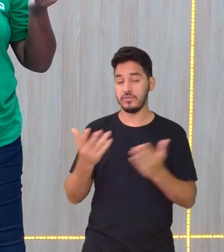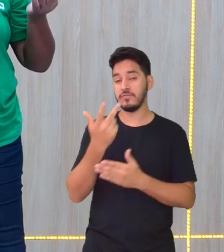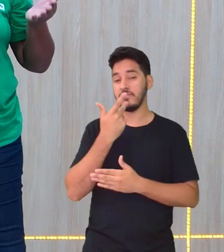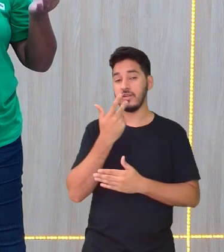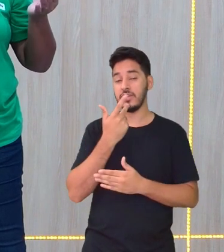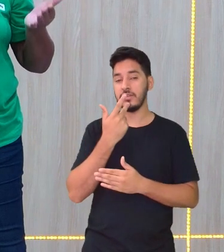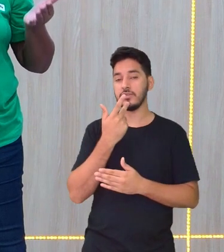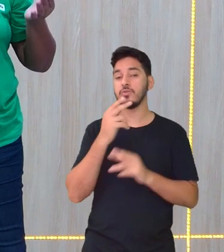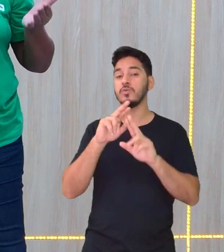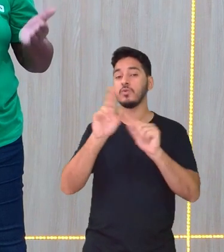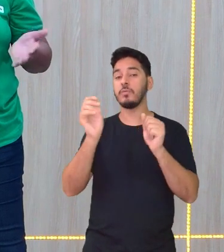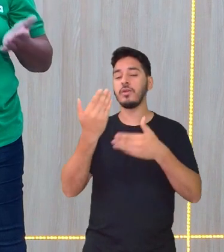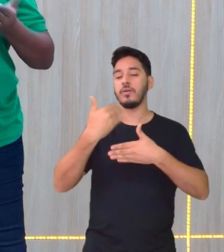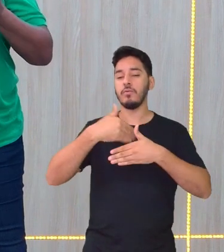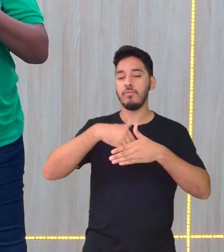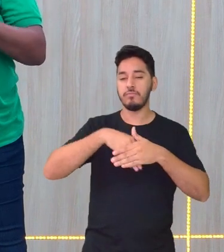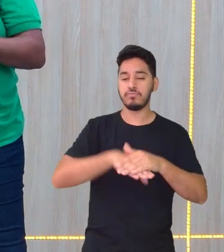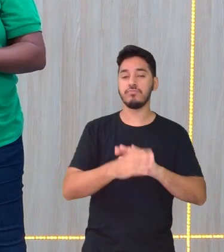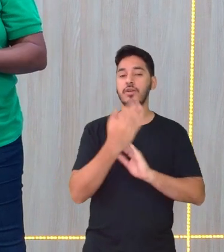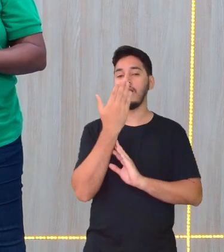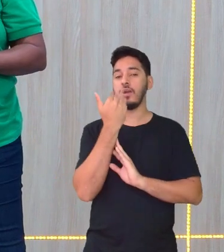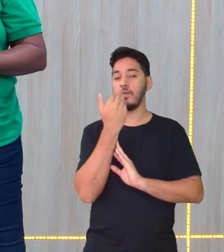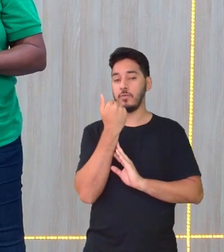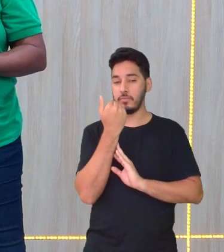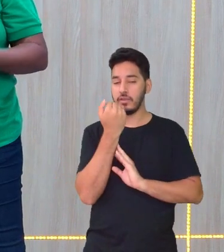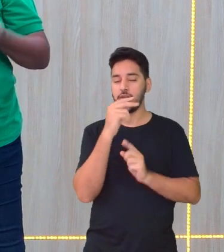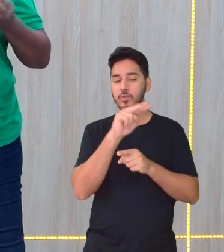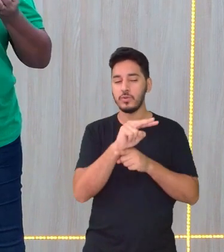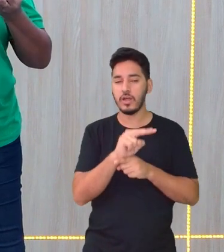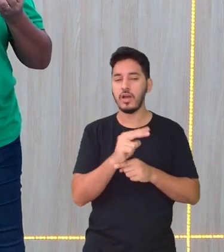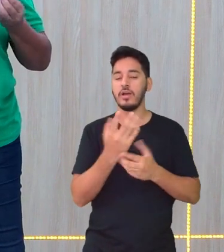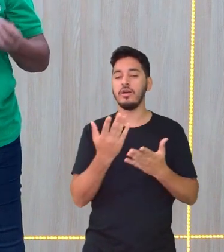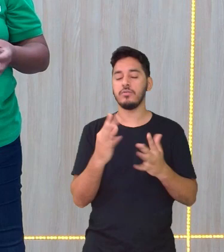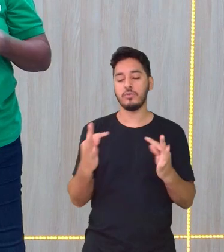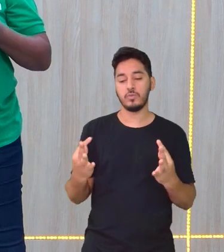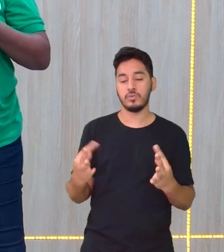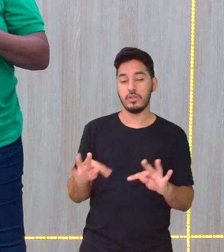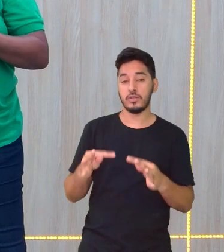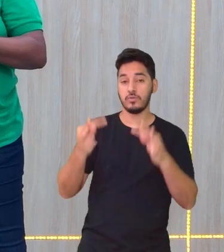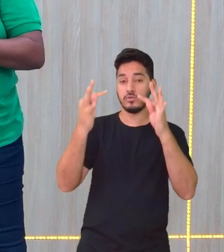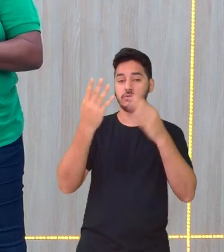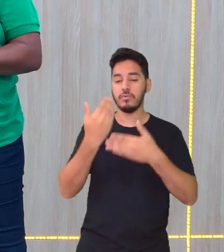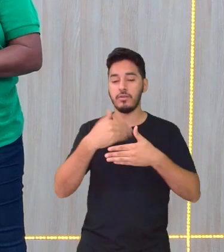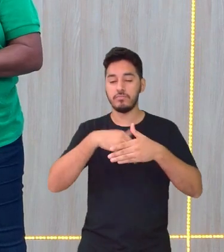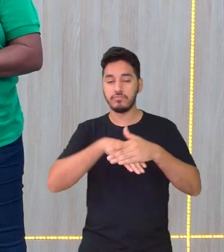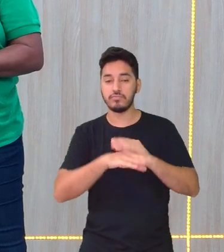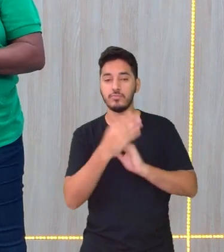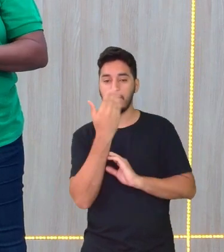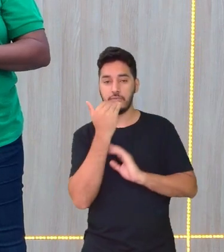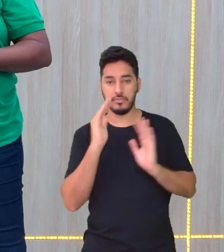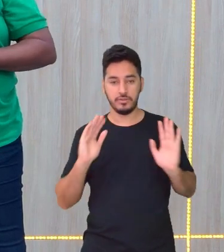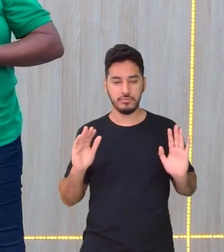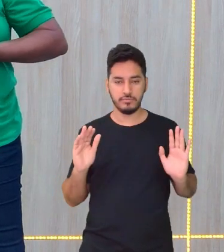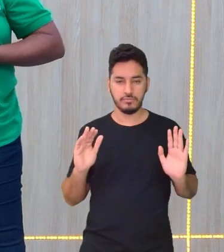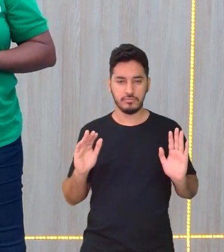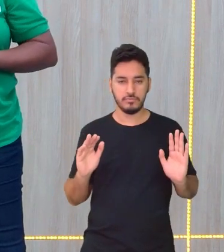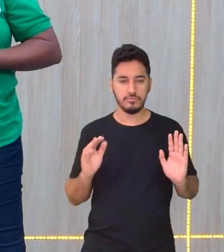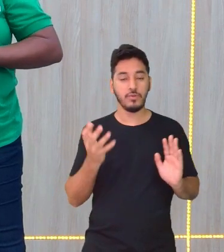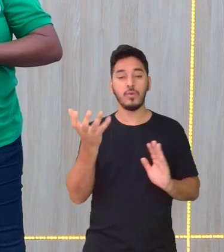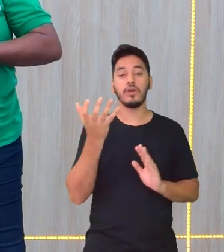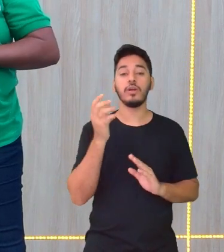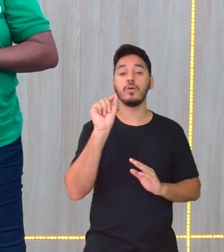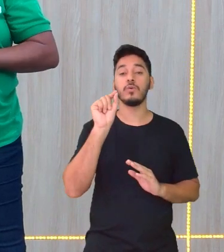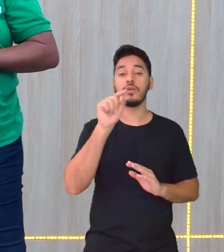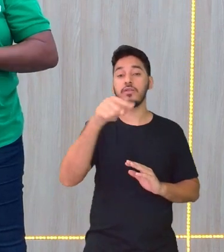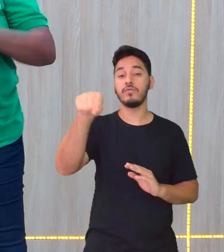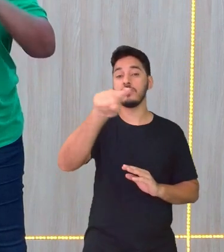sobre conservação dos alimentos, tecnologias para conservação dos alimentos. E aí o que é que eu quero que vocês